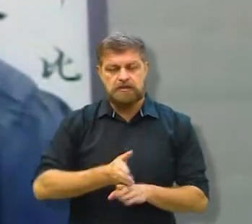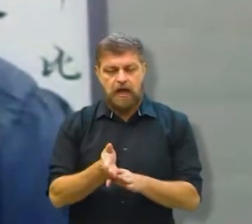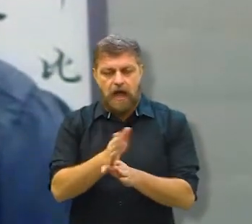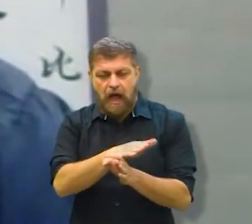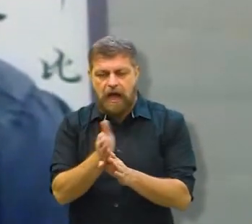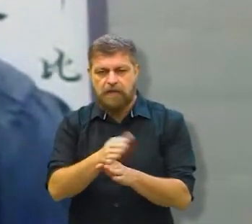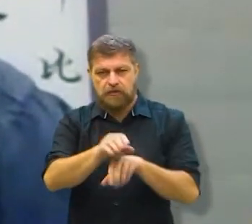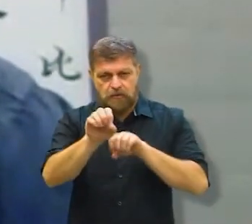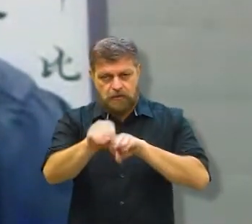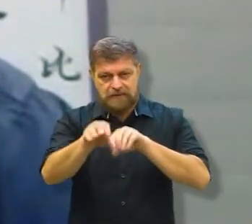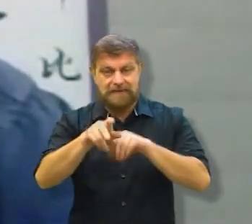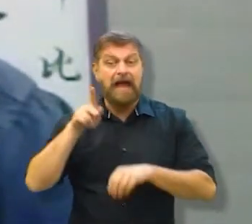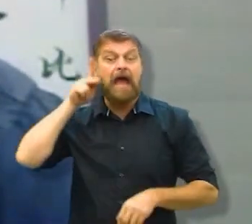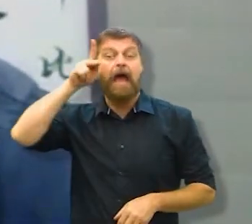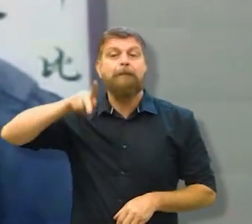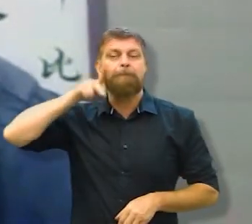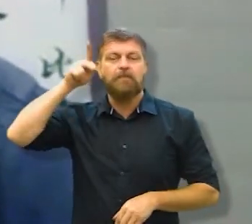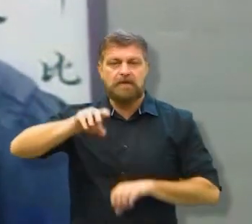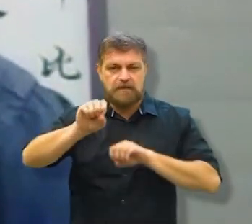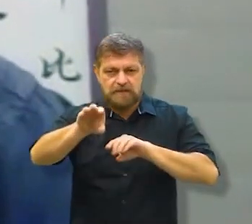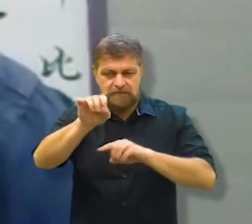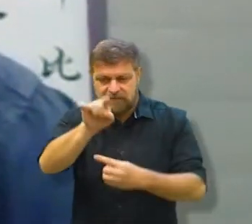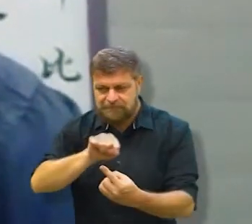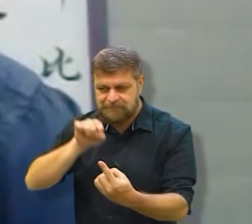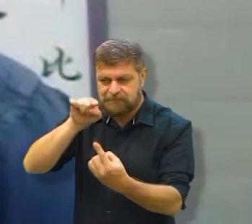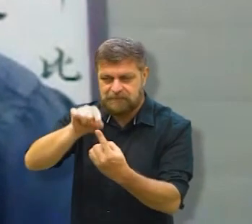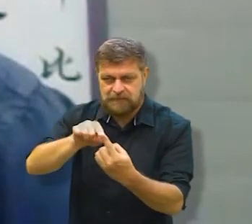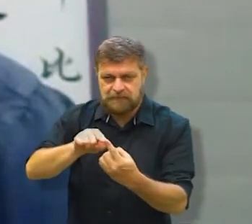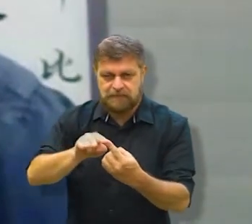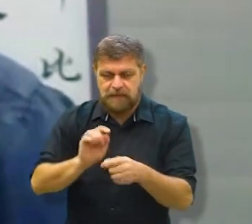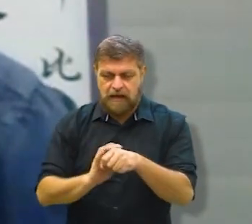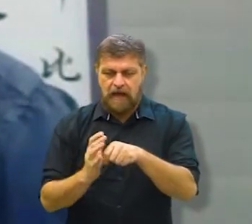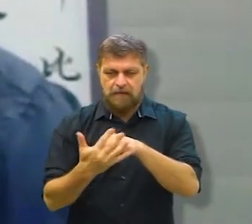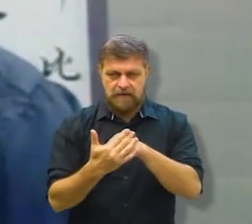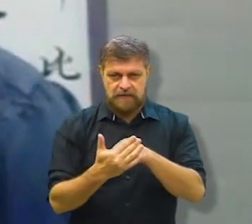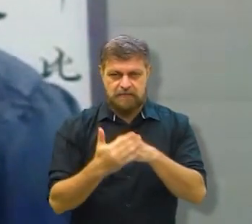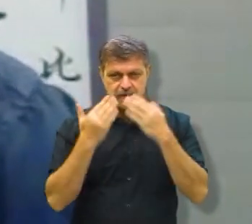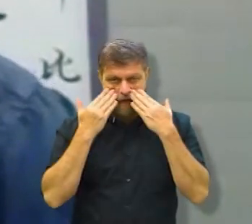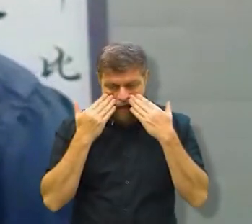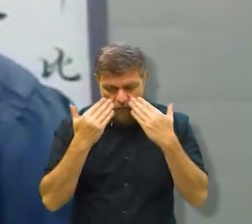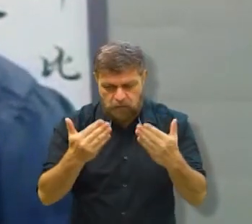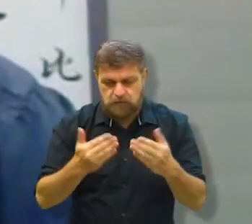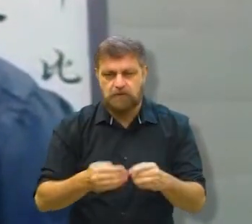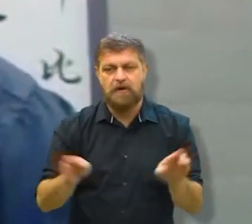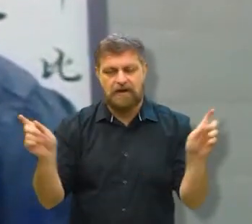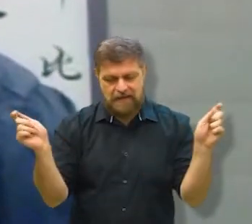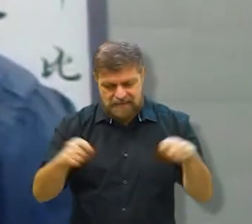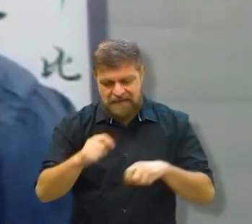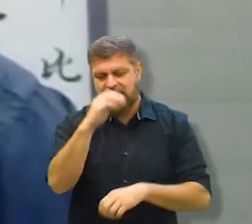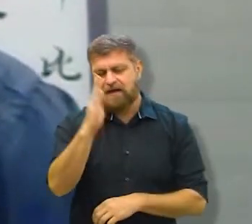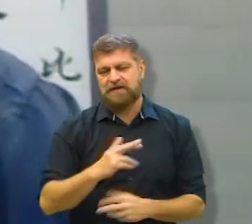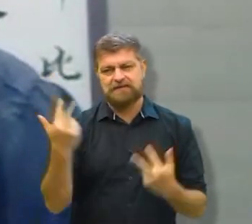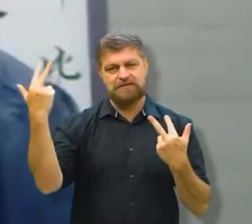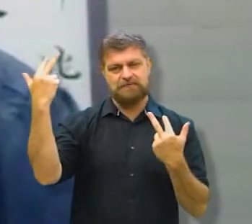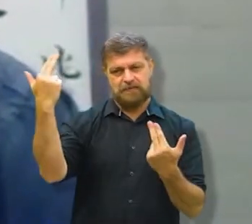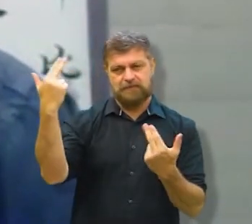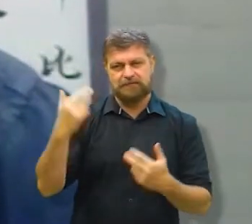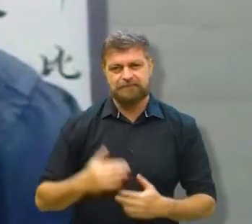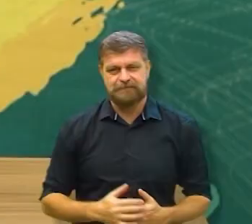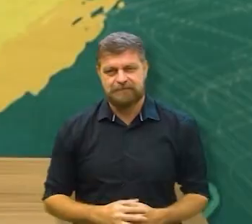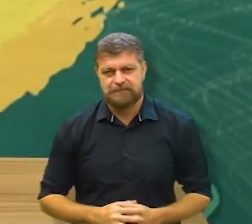ensino híbrido como uma política de educação. E a pandemia nos mostrou que isso também é possível acontecer no